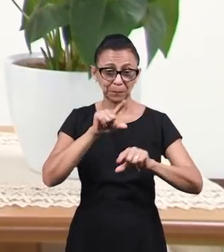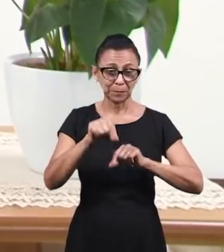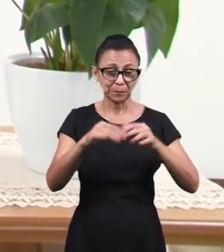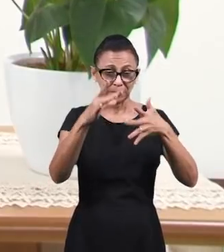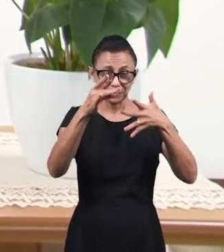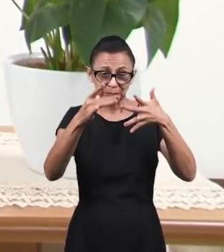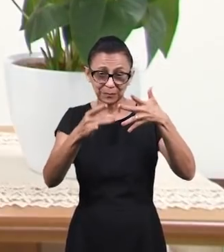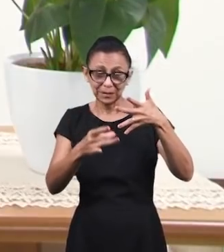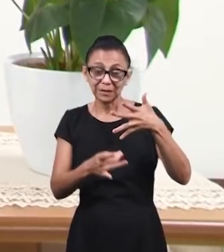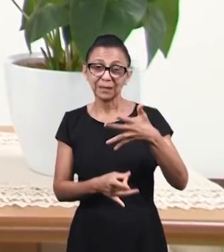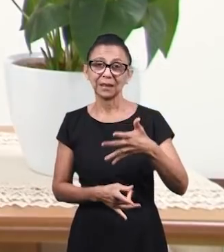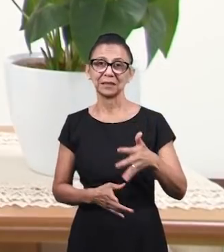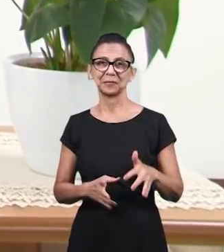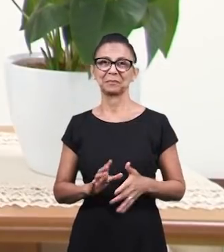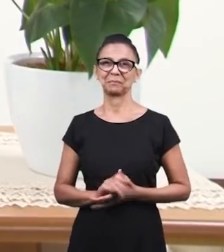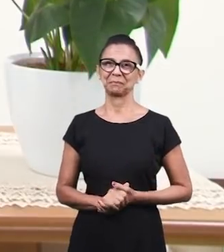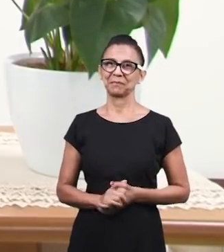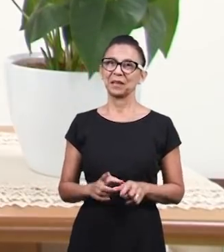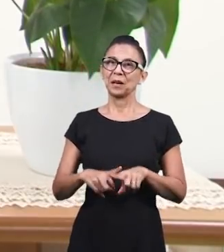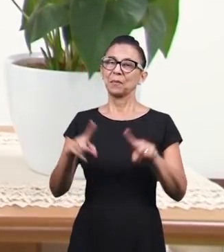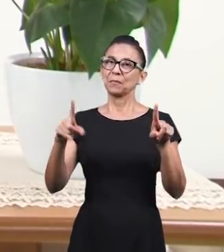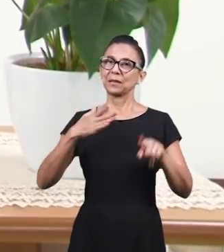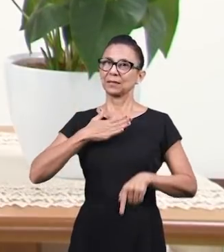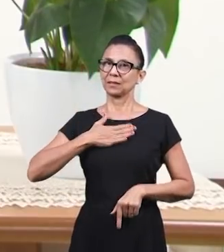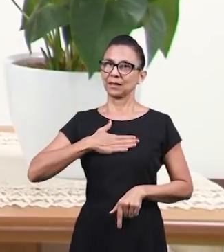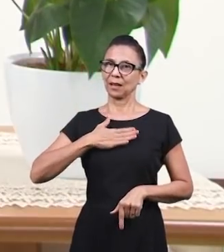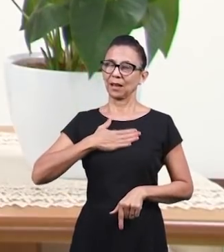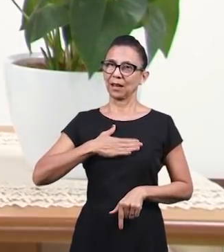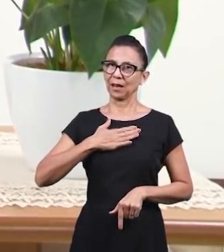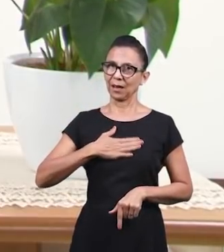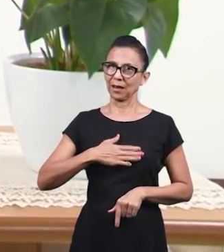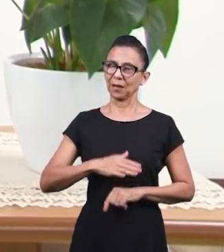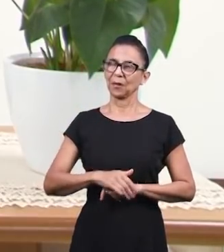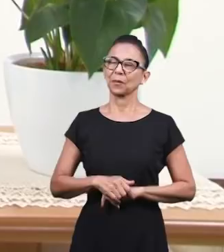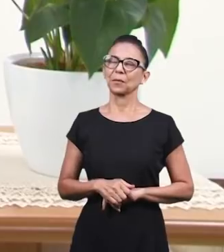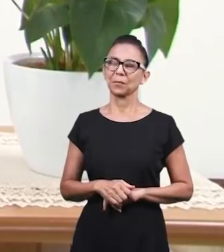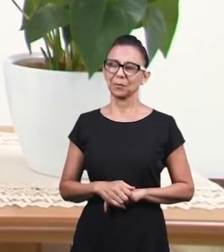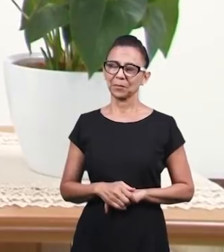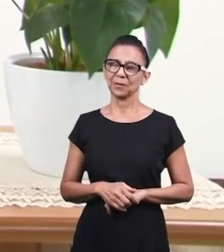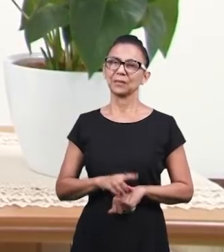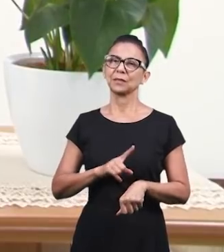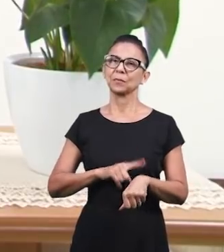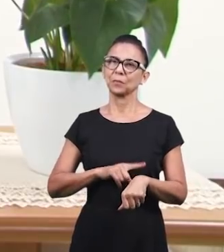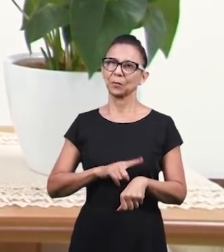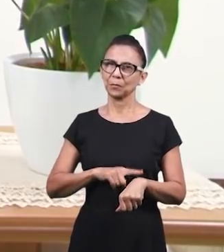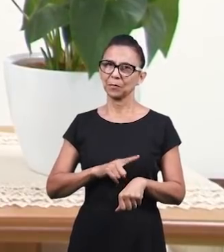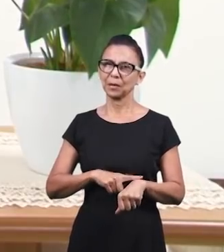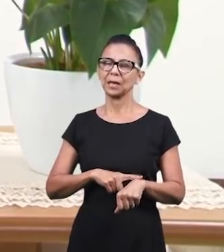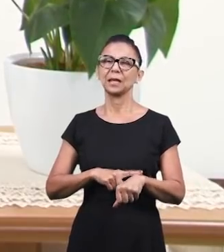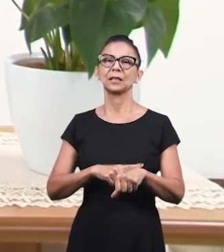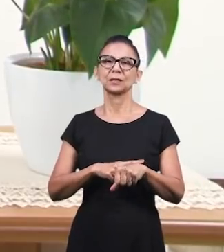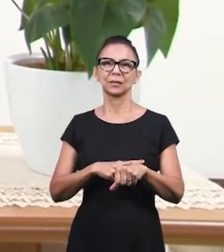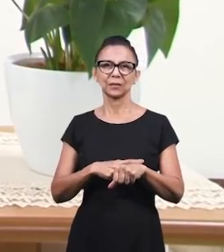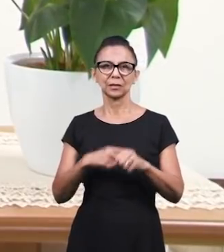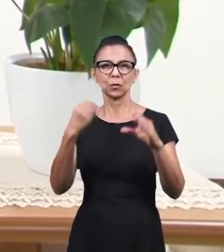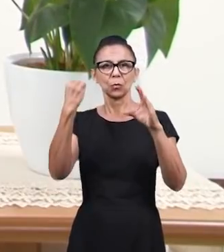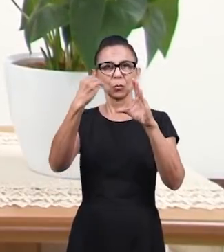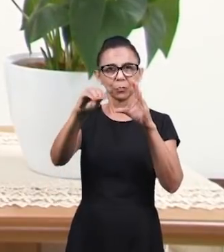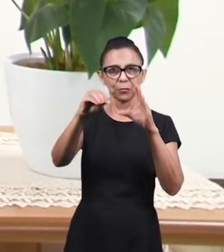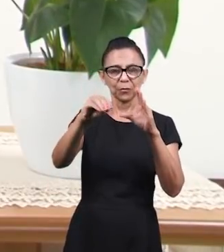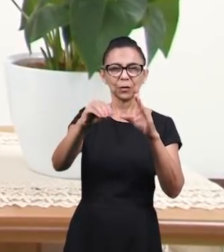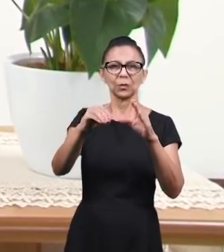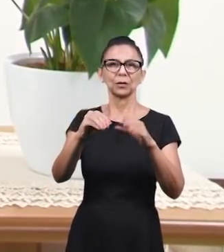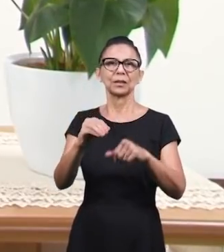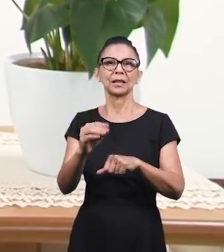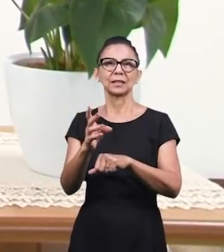criteriosa, mas isso não quer dizer que o seu vídeo não esteja sendo valorizado. Certamente haverá um momento em que ele será publicado também.